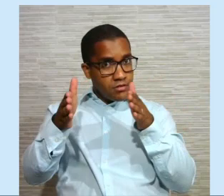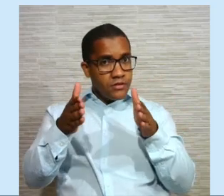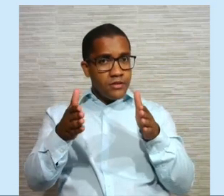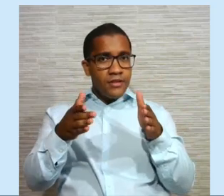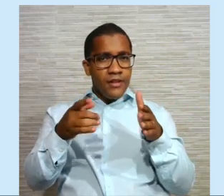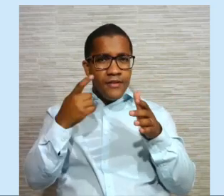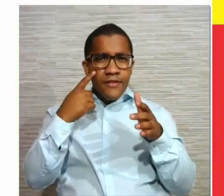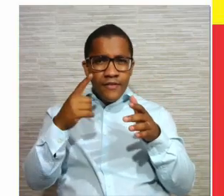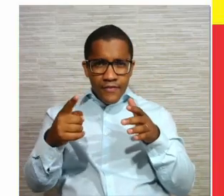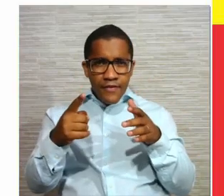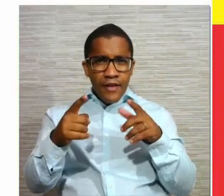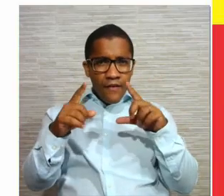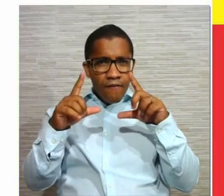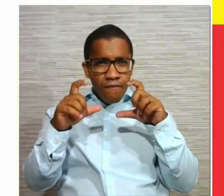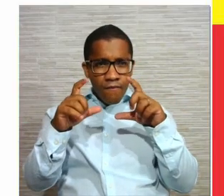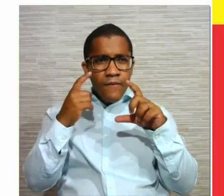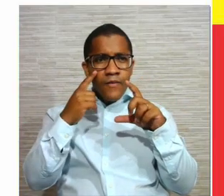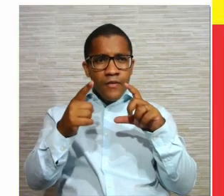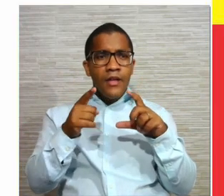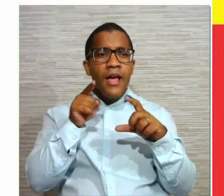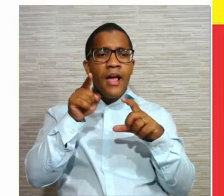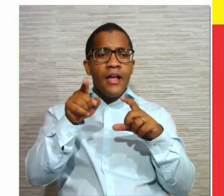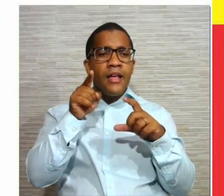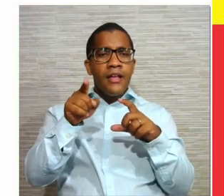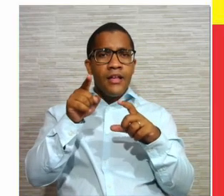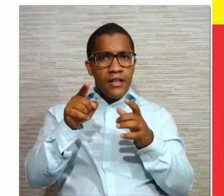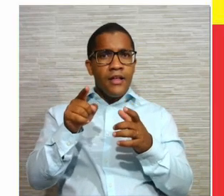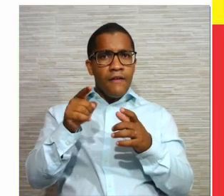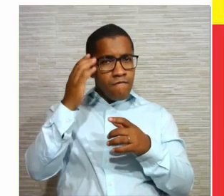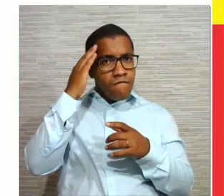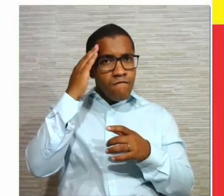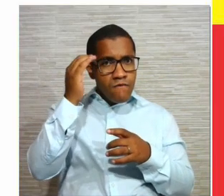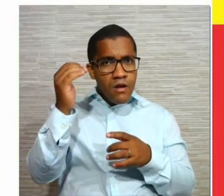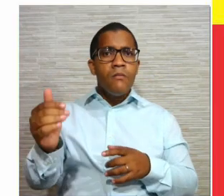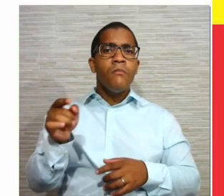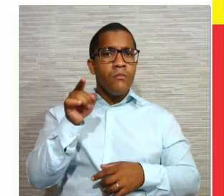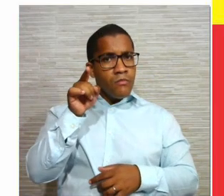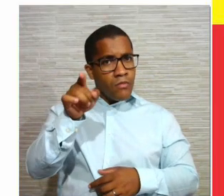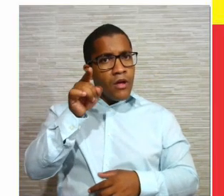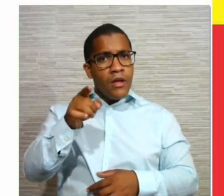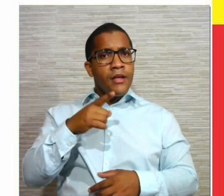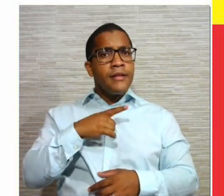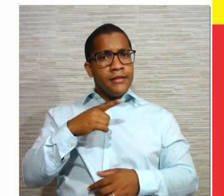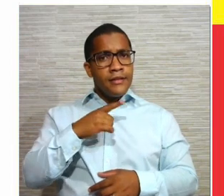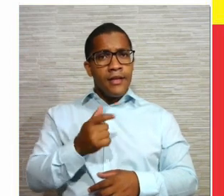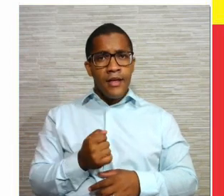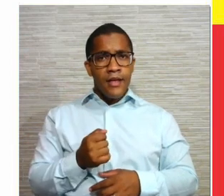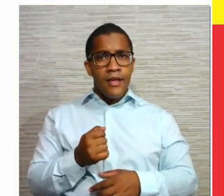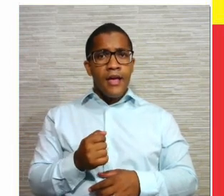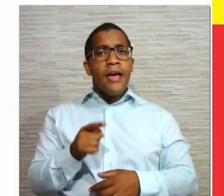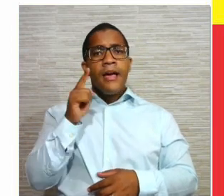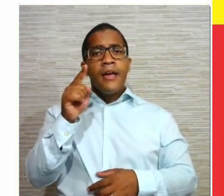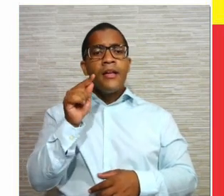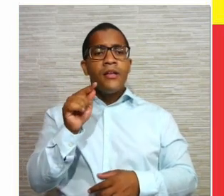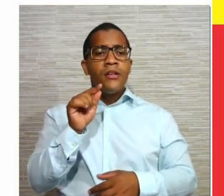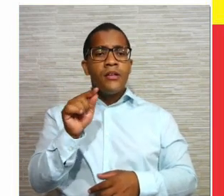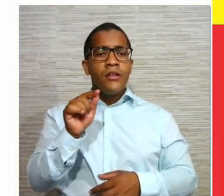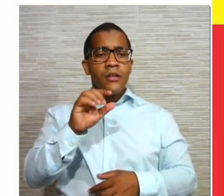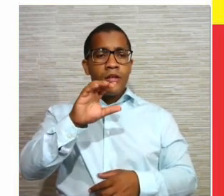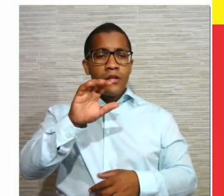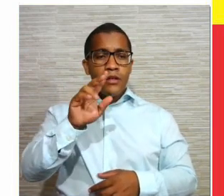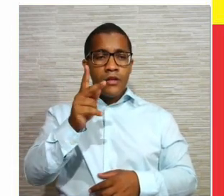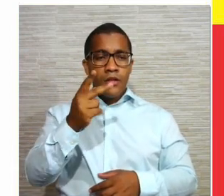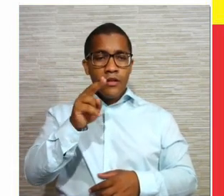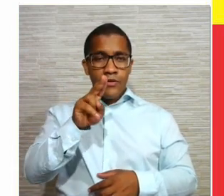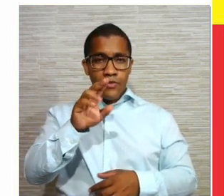Na imagem a gente está vendo aí um dos grandes nomes do rock, né? Um dos precursores do rock, que foi o Chuck